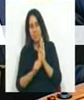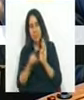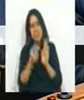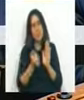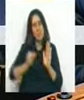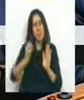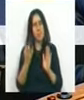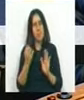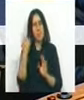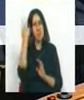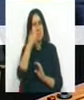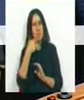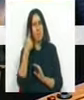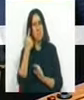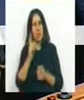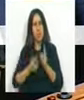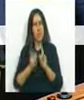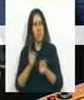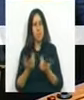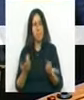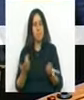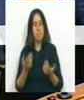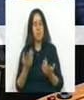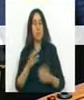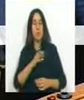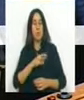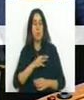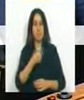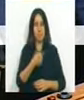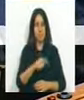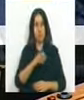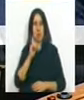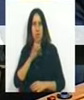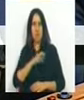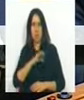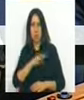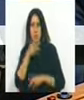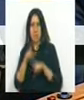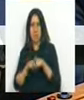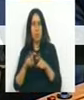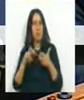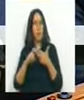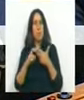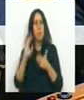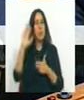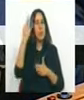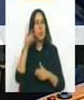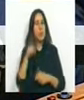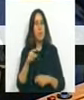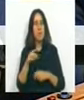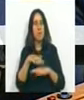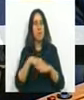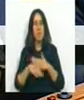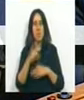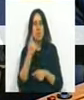Que credibilidade! Agora, Sr. Presidente, Sras. E Srs. Deputados, o problema maior é que este não é um ato